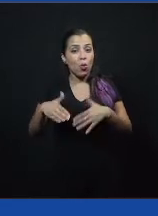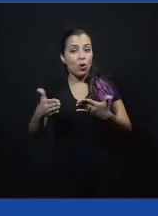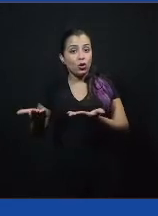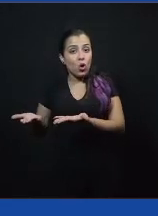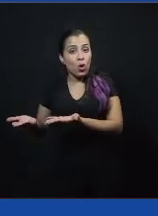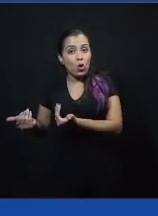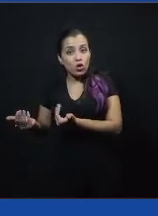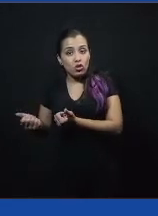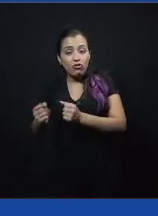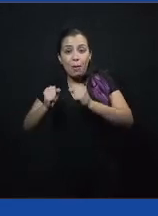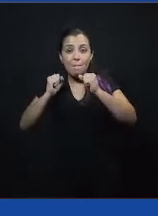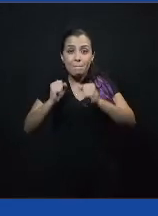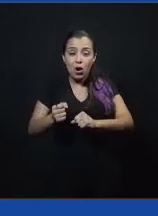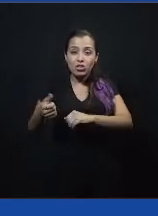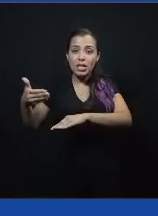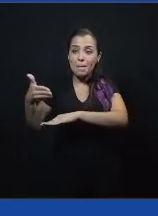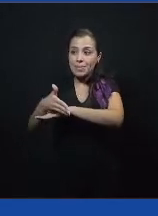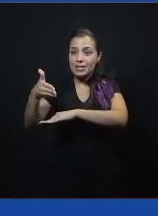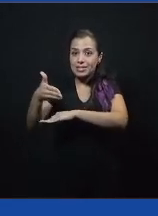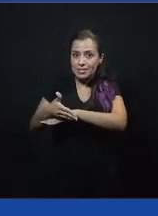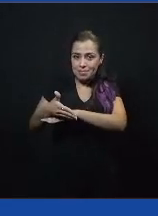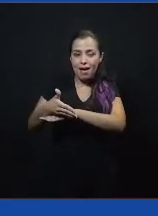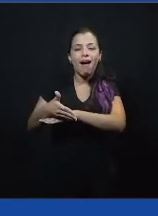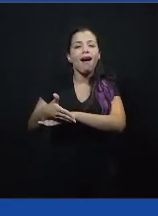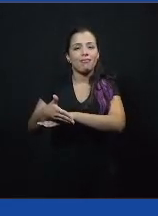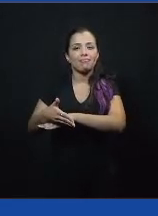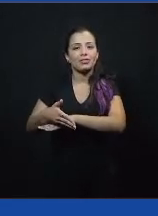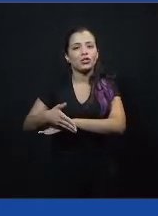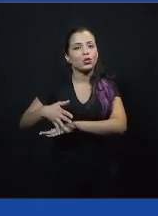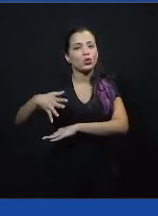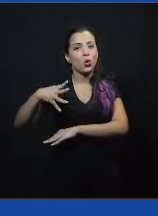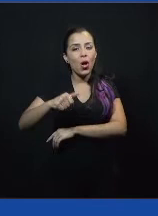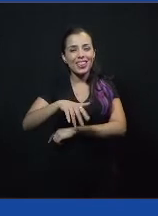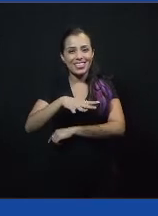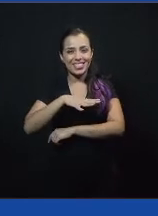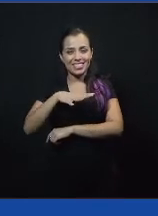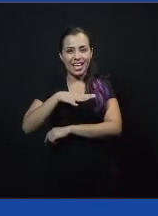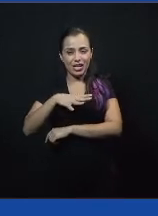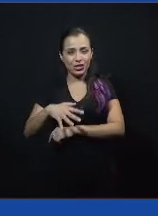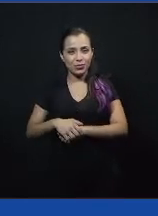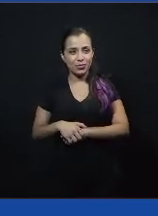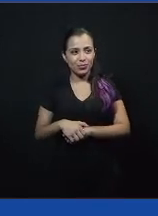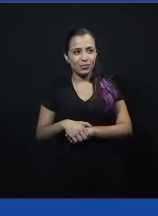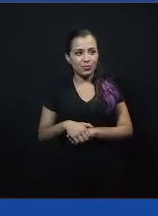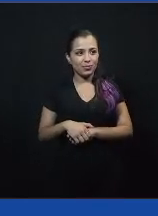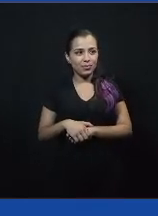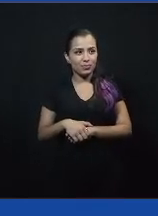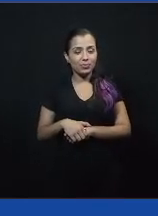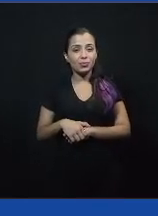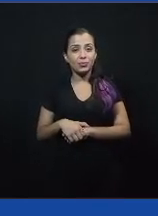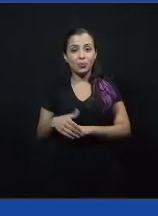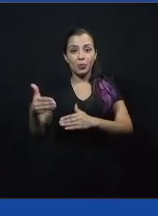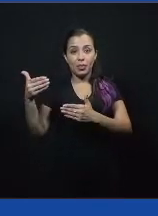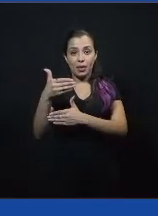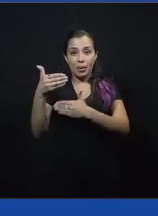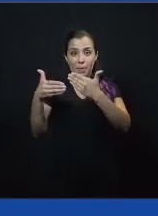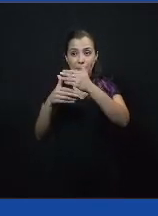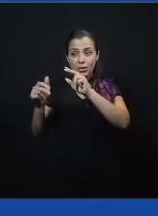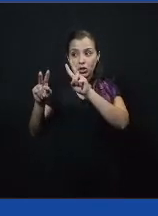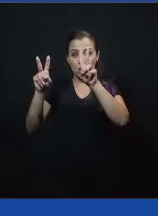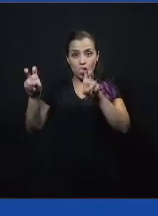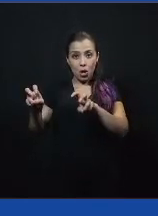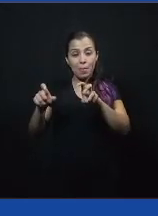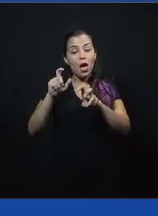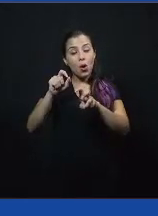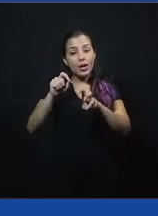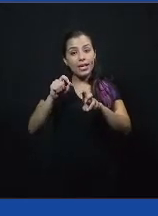é participar da cidade Oi e eu o próximo que temos aqui é o que você fala e